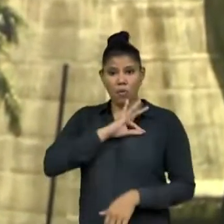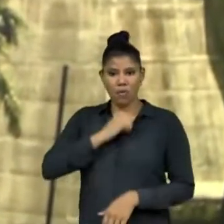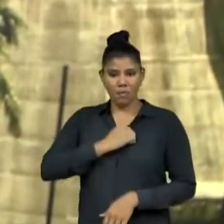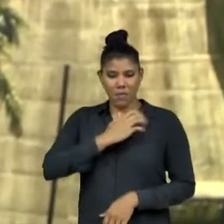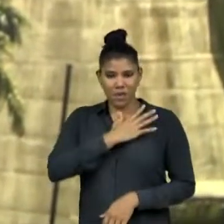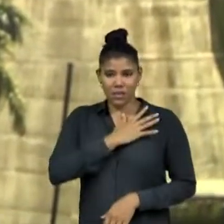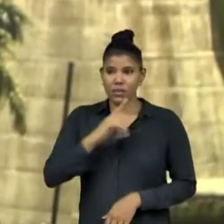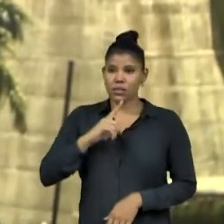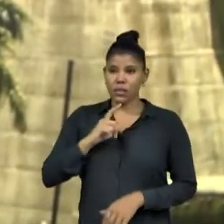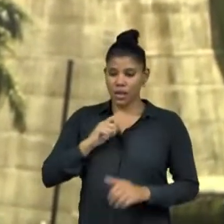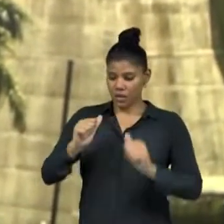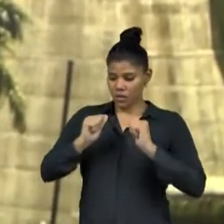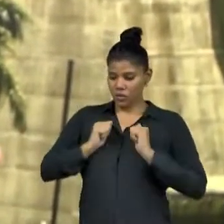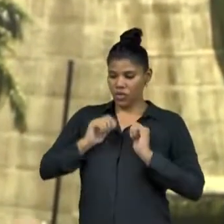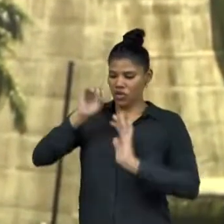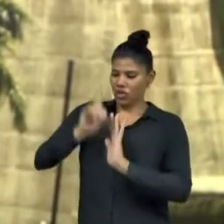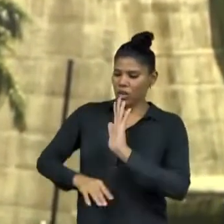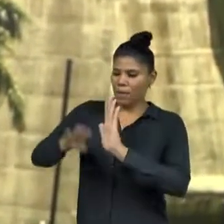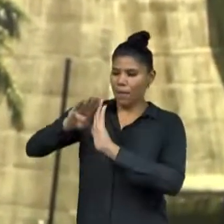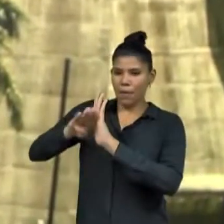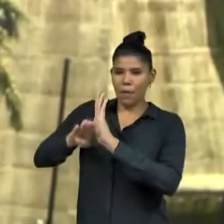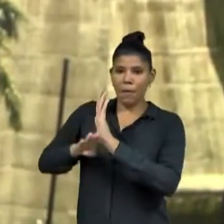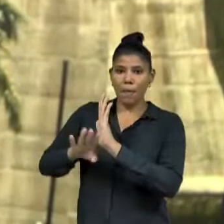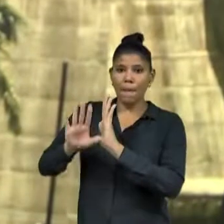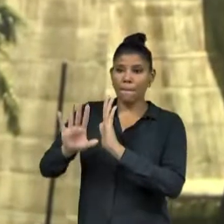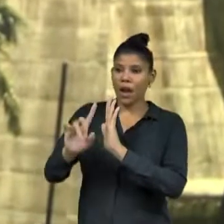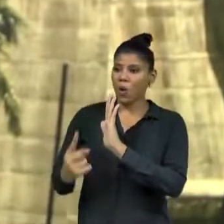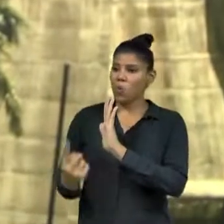essas prerrogativas que garantem direitos